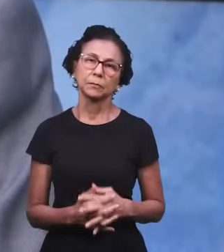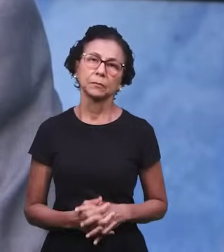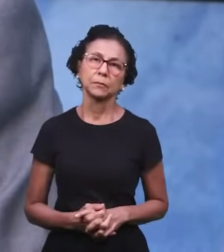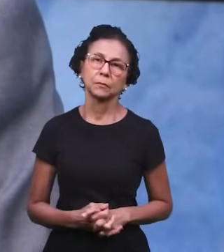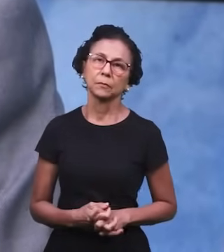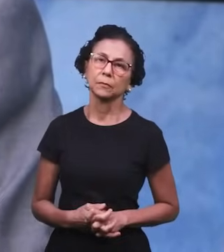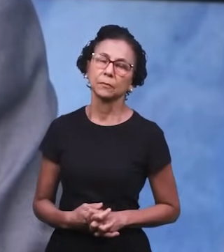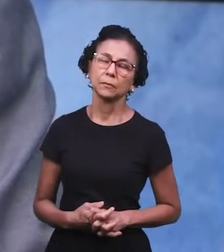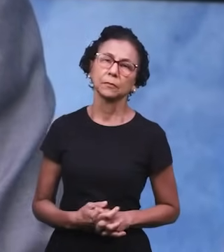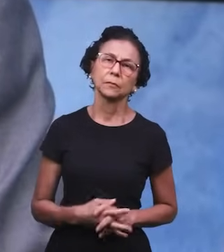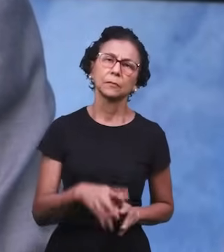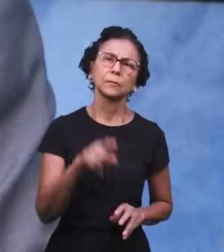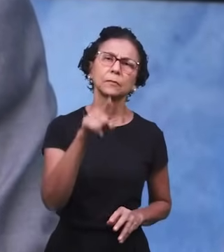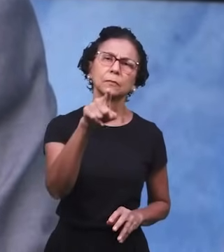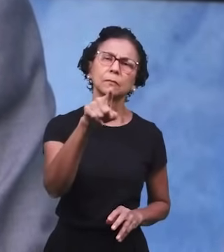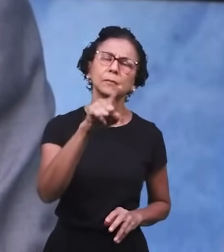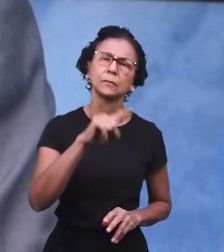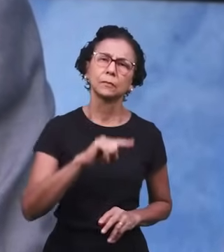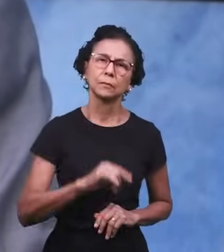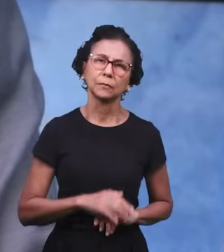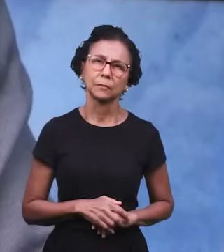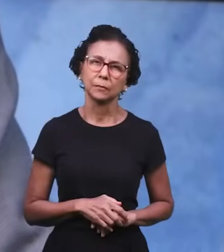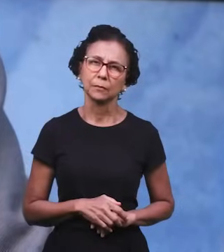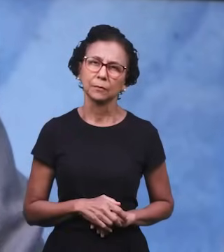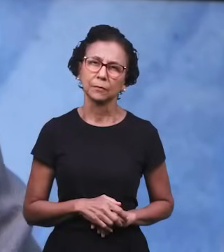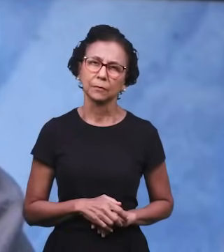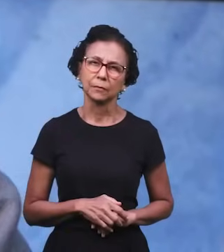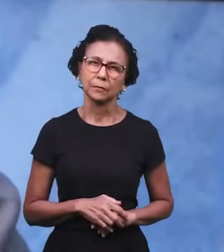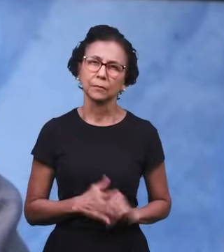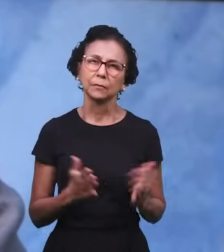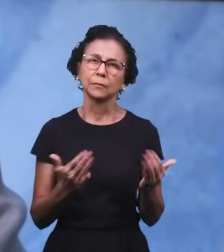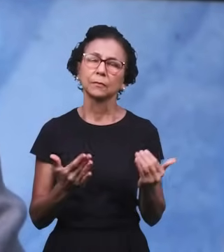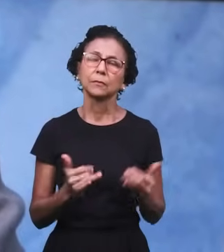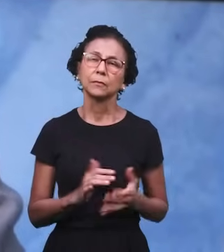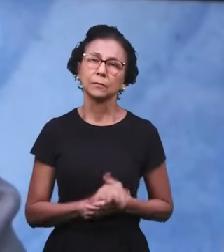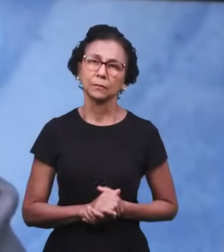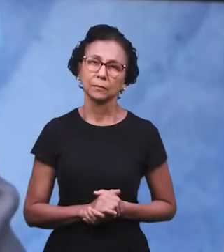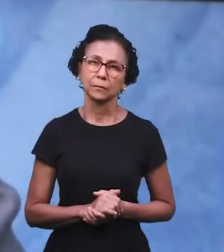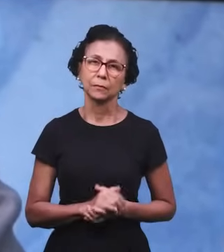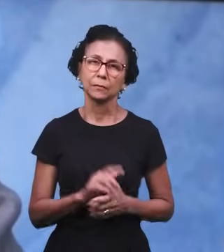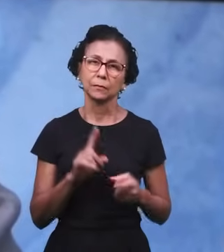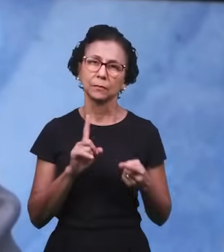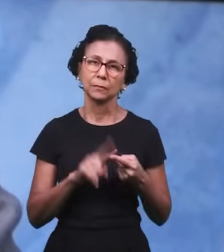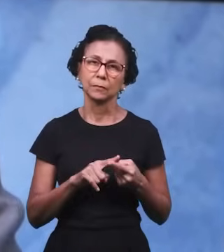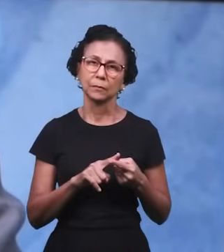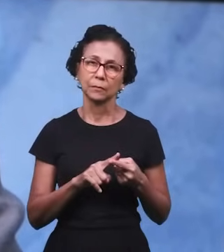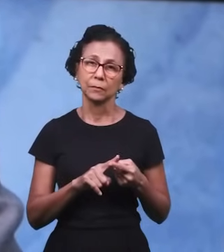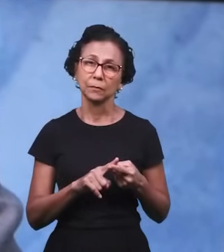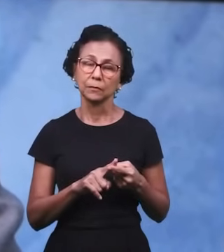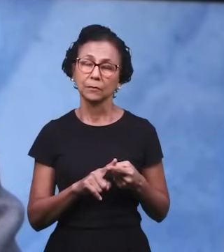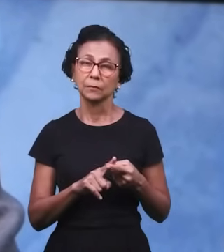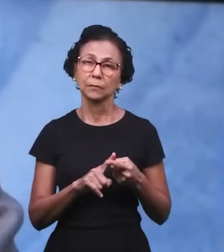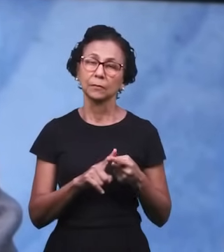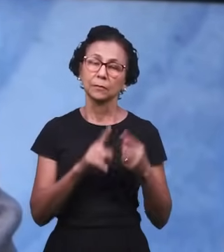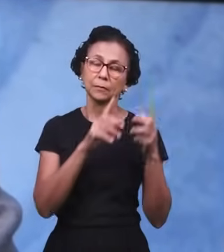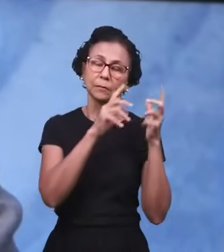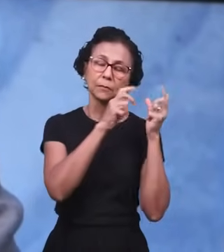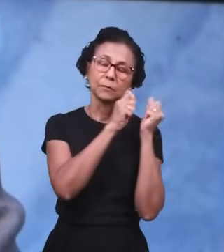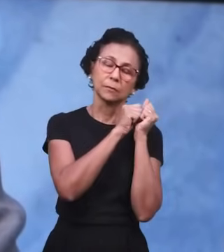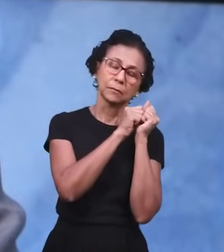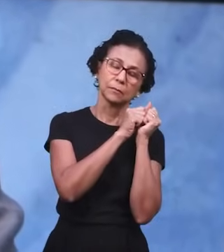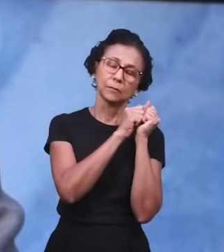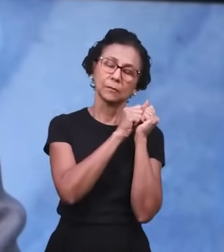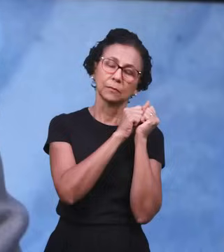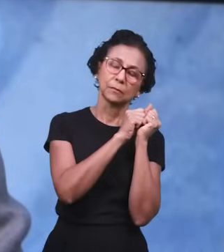dormindo. Estar dormindo não é simplesmente estar apático à igreja, não. Estar